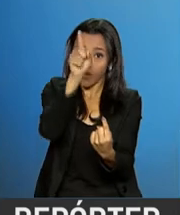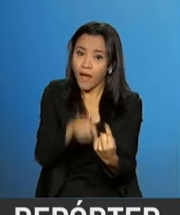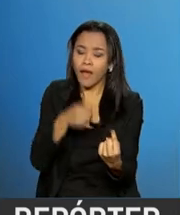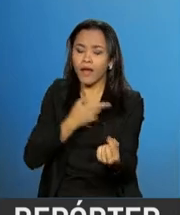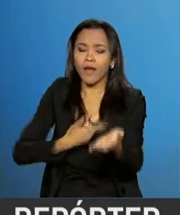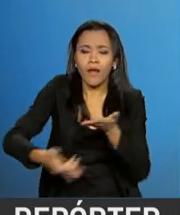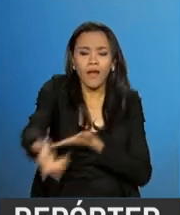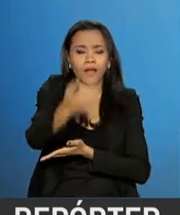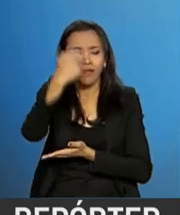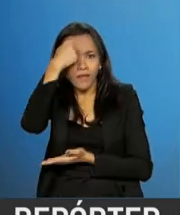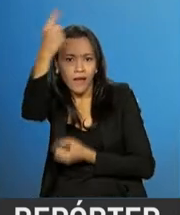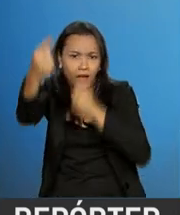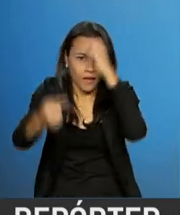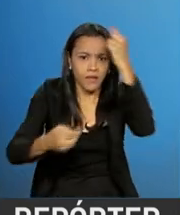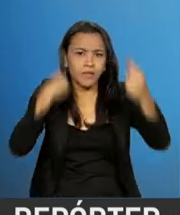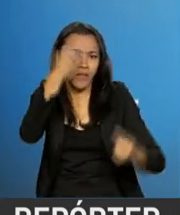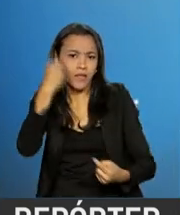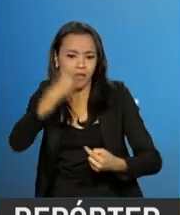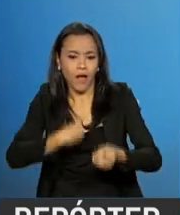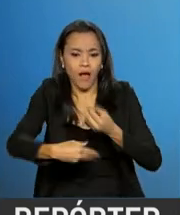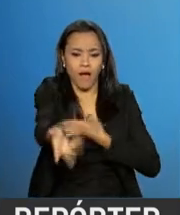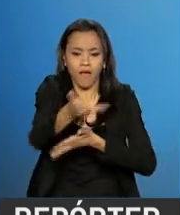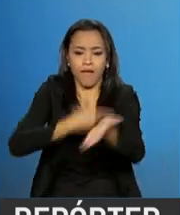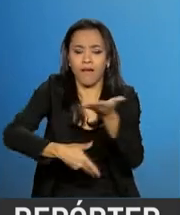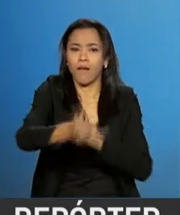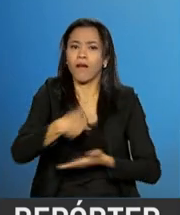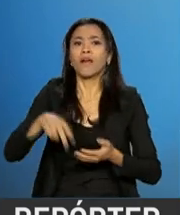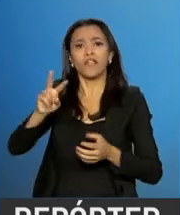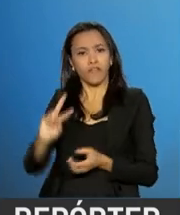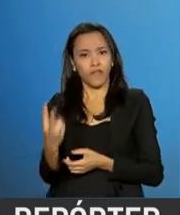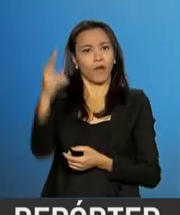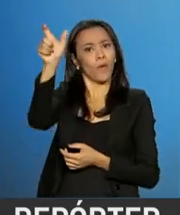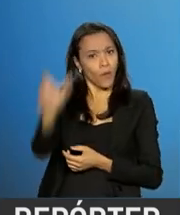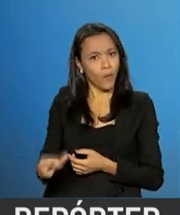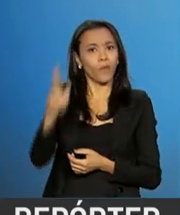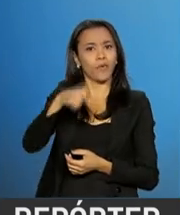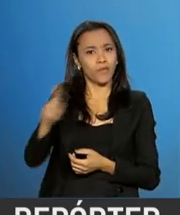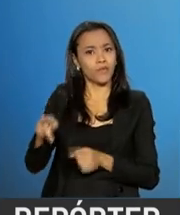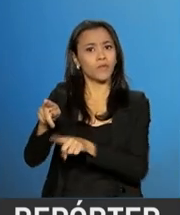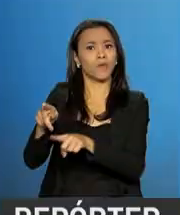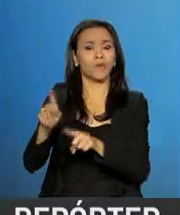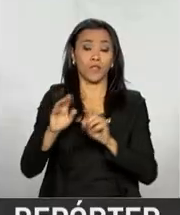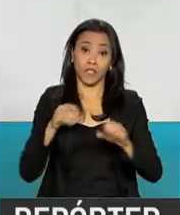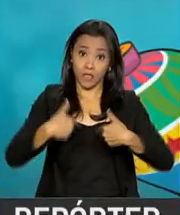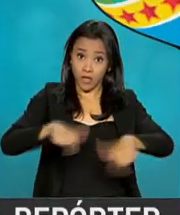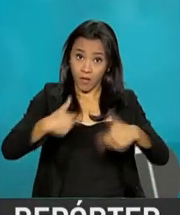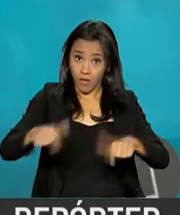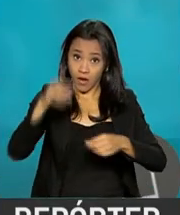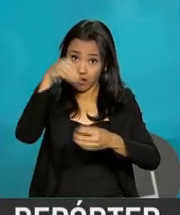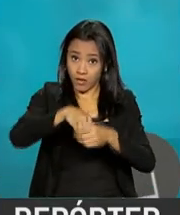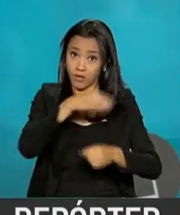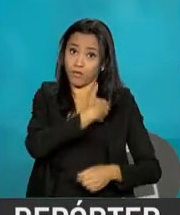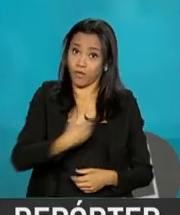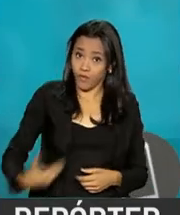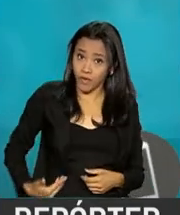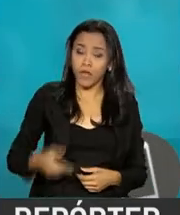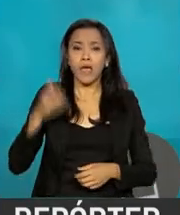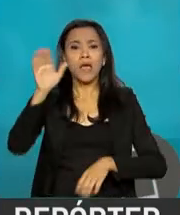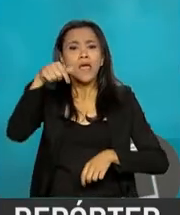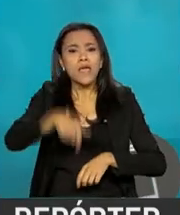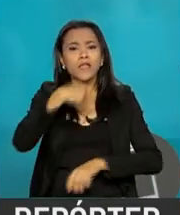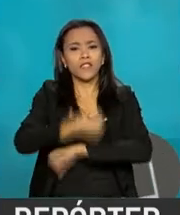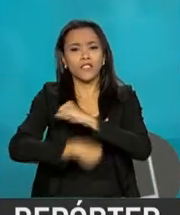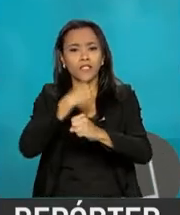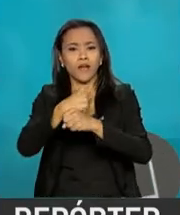boas experiências e valorizar o professor da rede pública de ensino para a edição deste ano foi